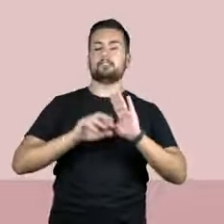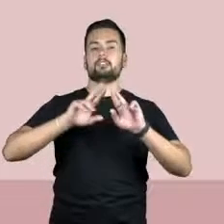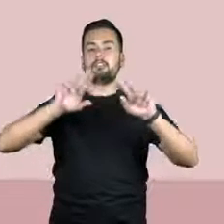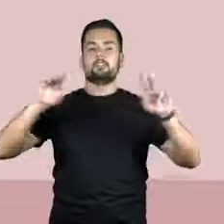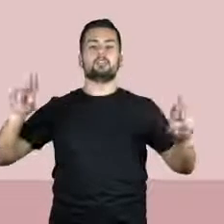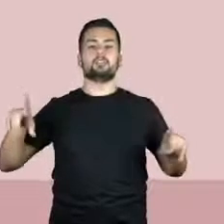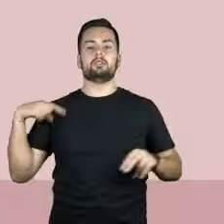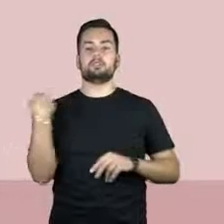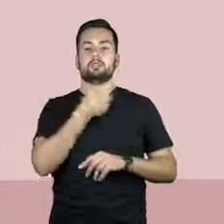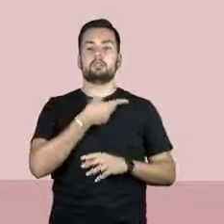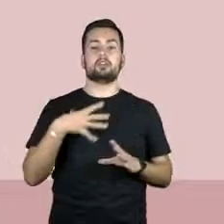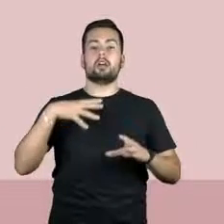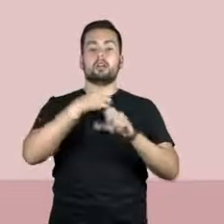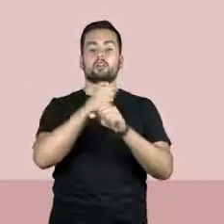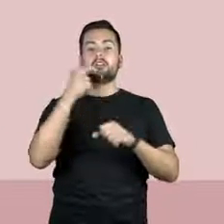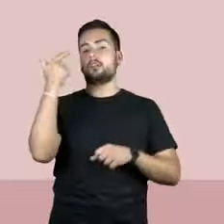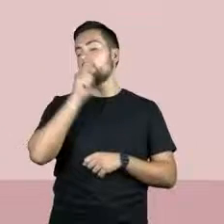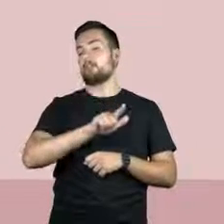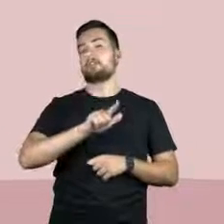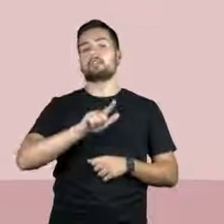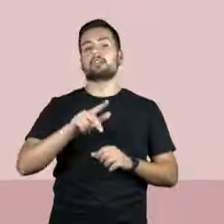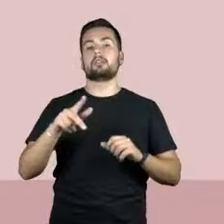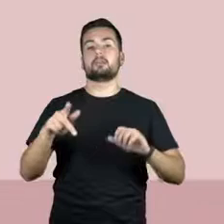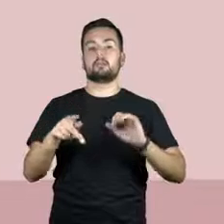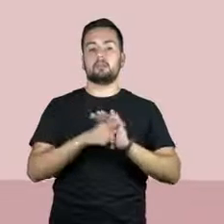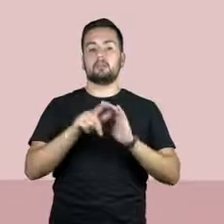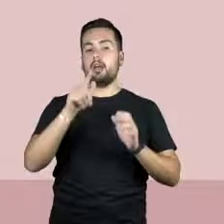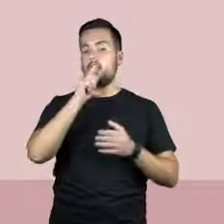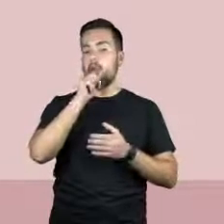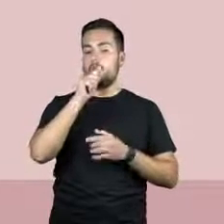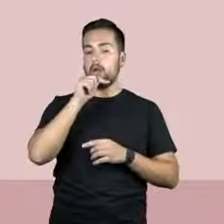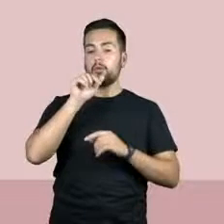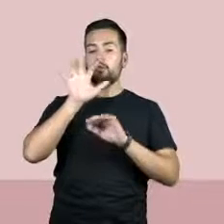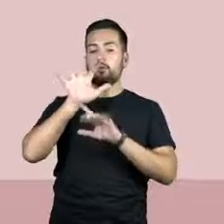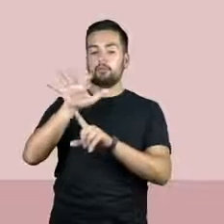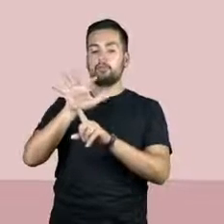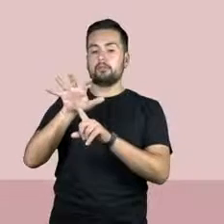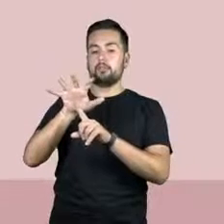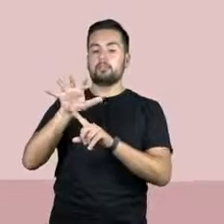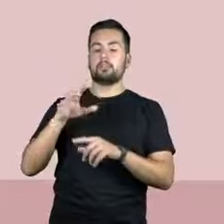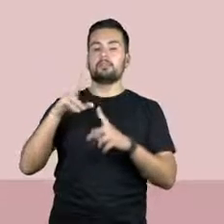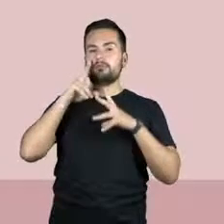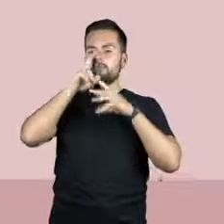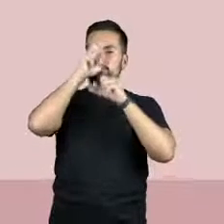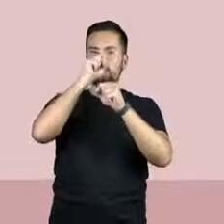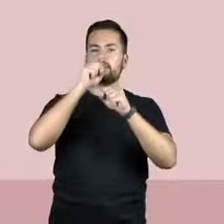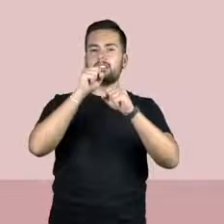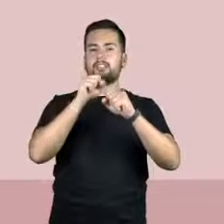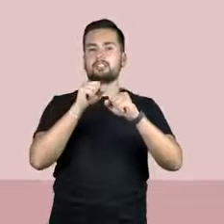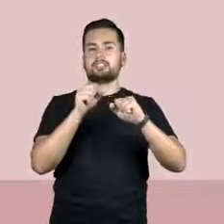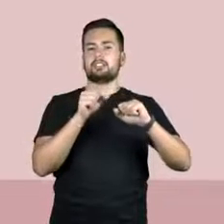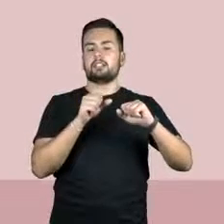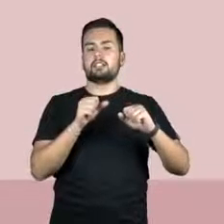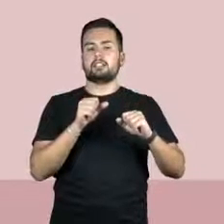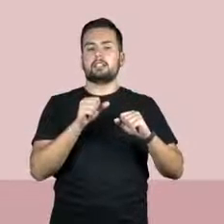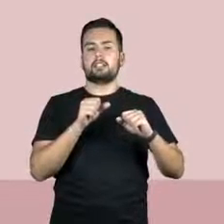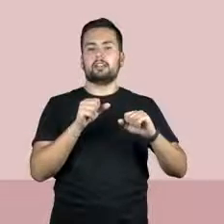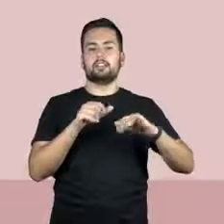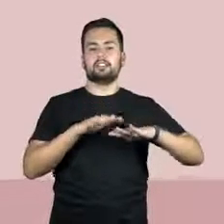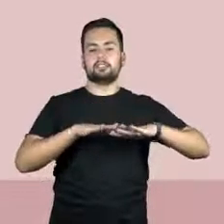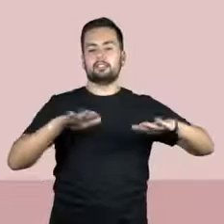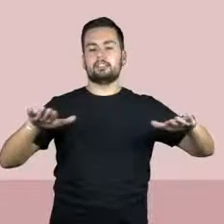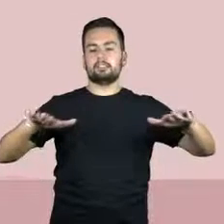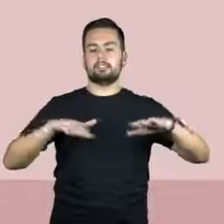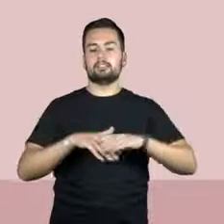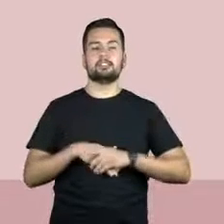gente consegue calcular, a partir dessa poropressão, forças horizontais, tá? Por ocasião da ação da